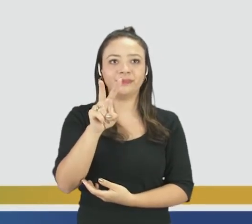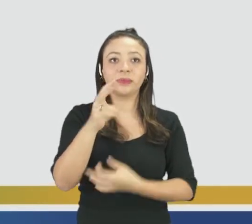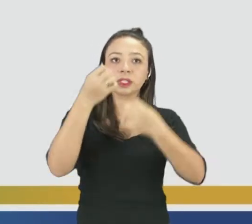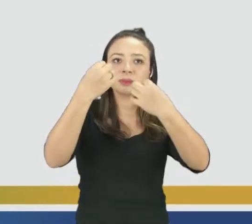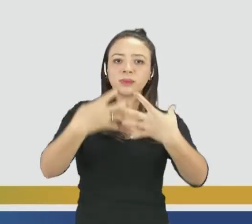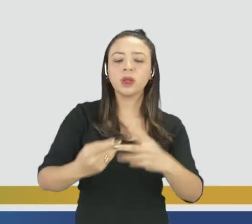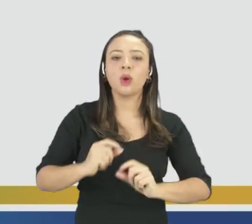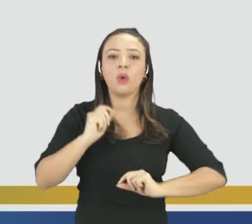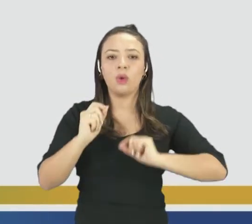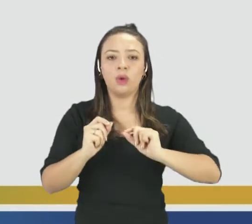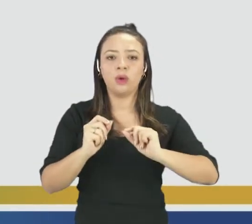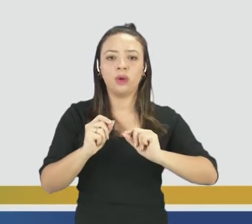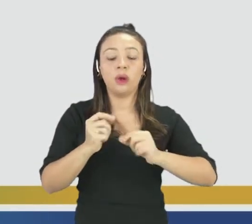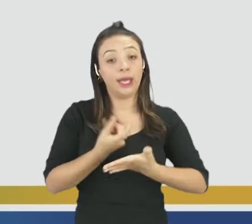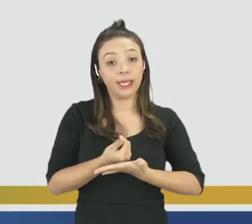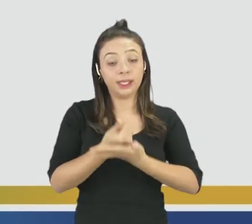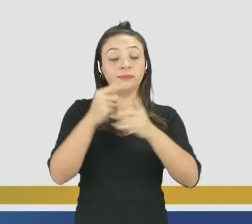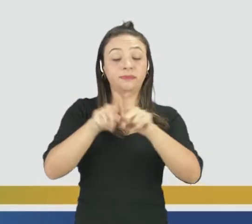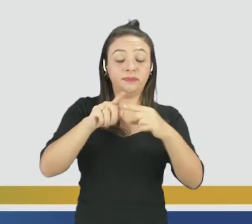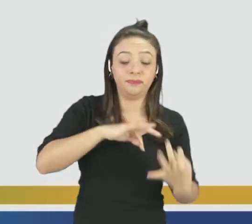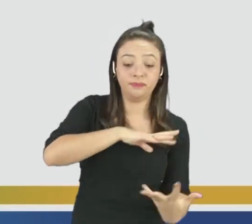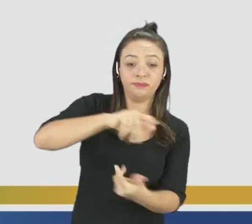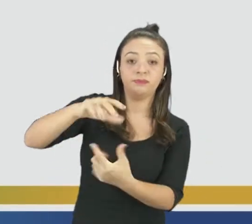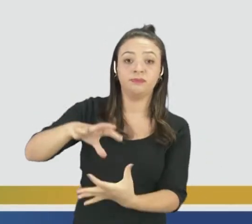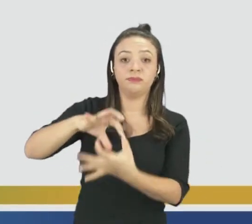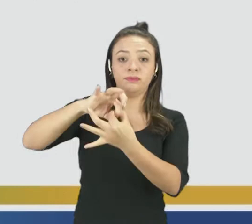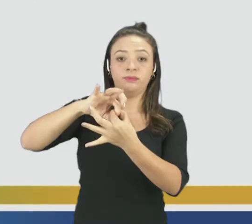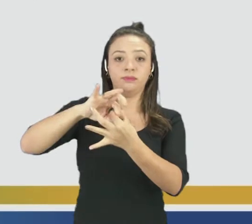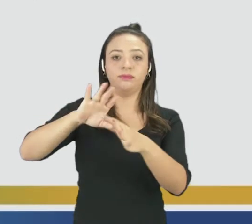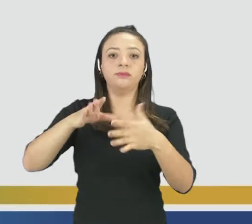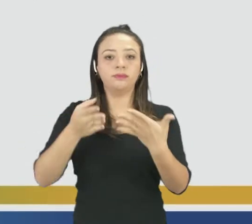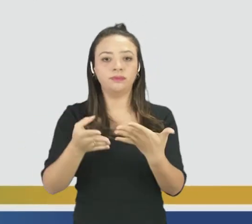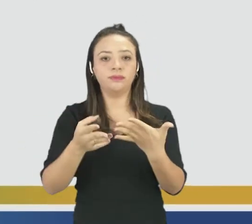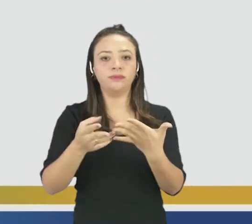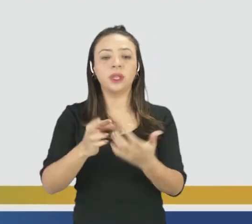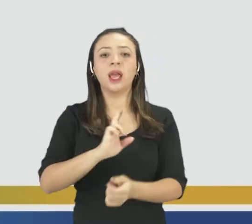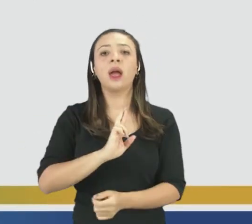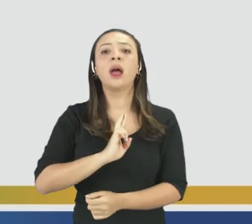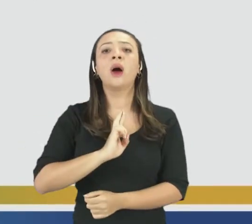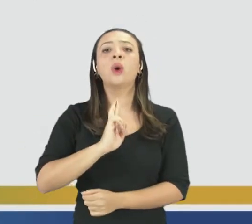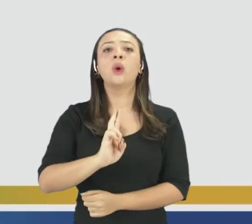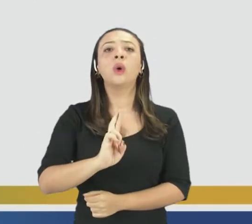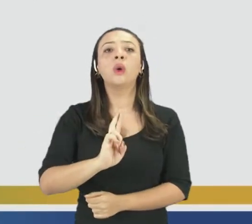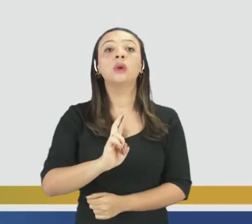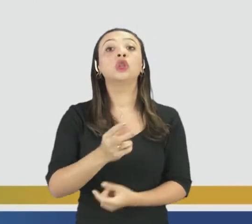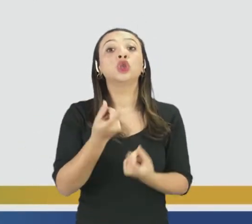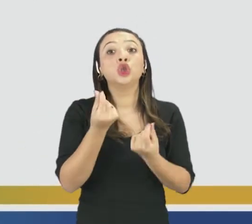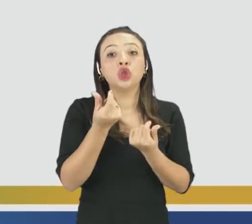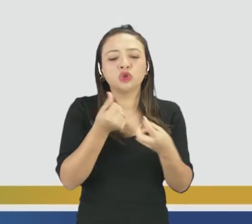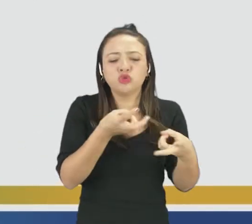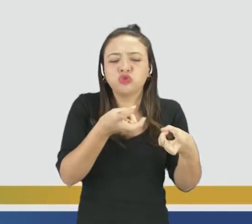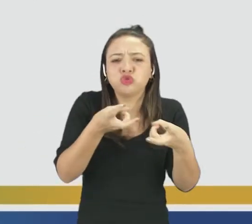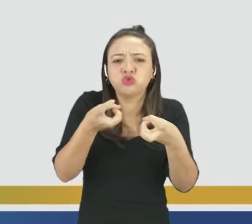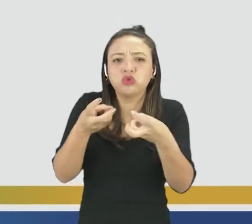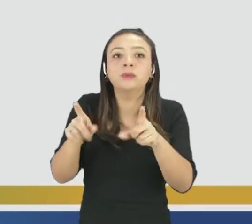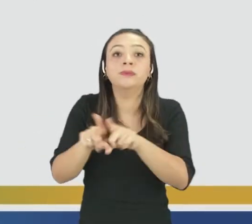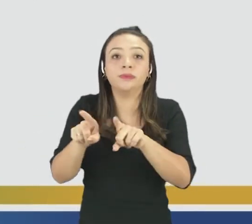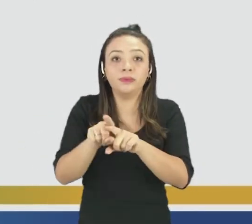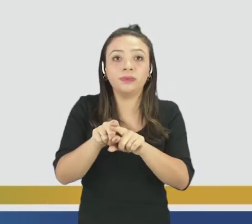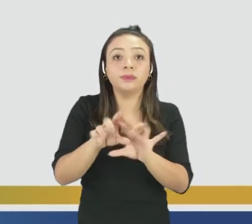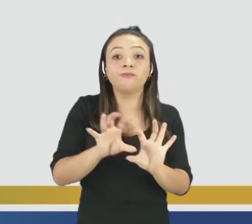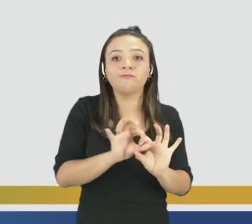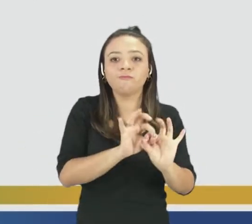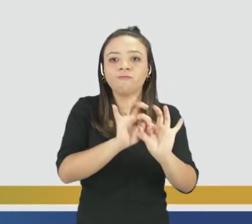fala sobre capitalismo globalização Então essa fase representa também lucros e a